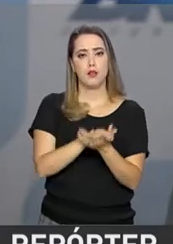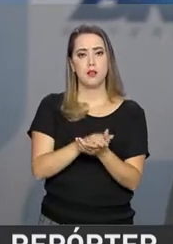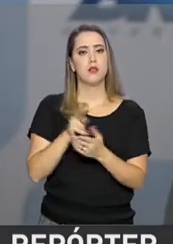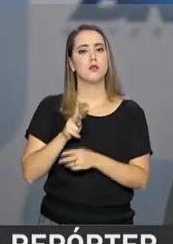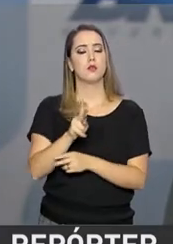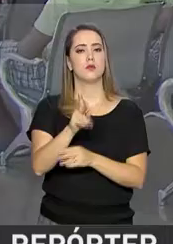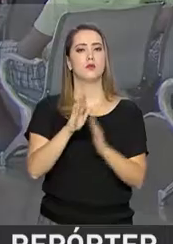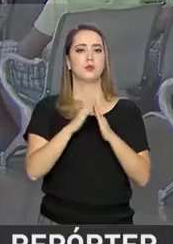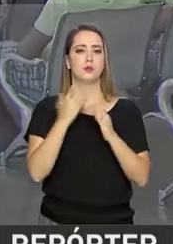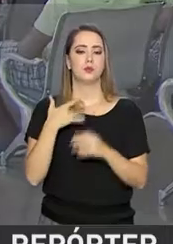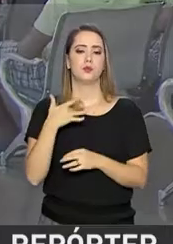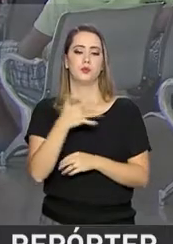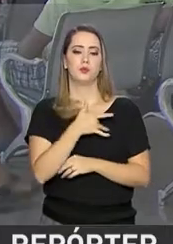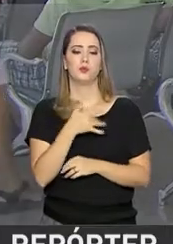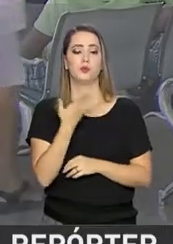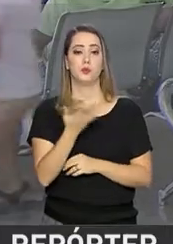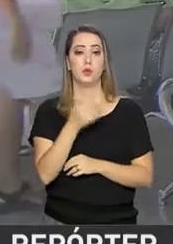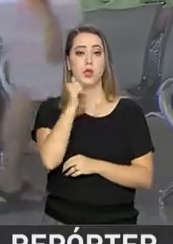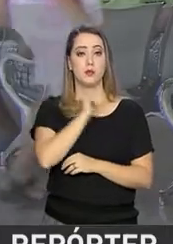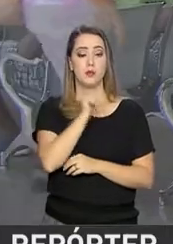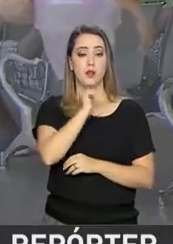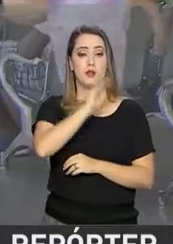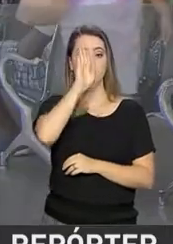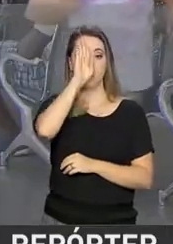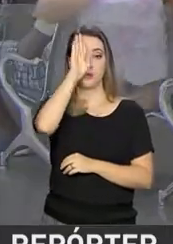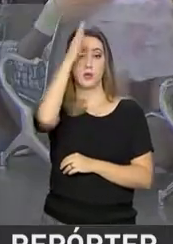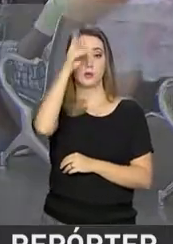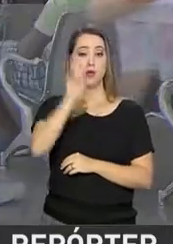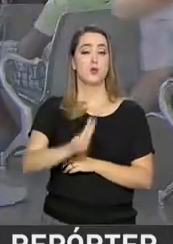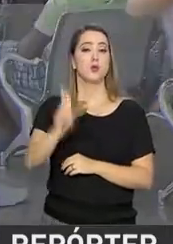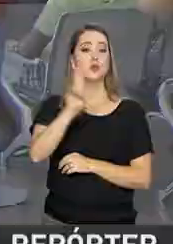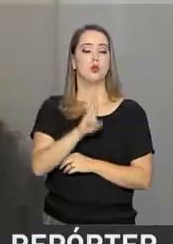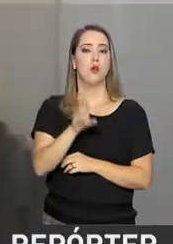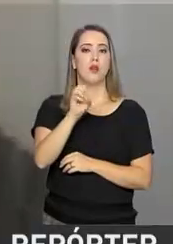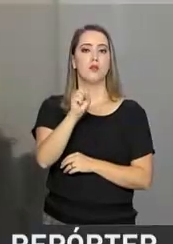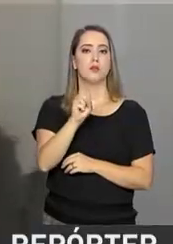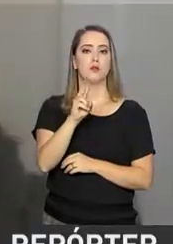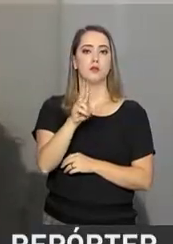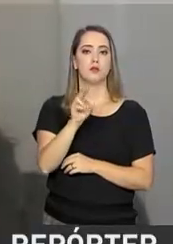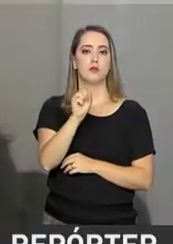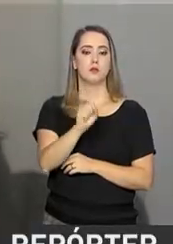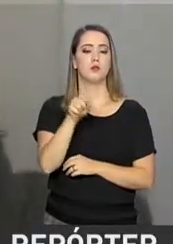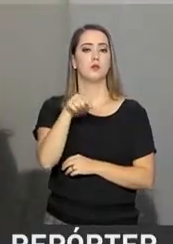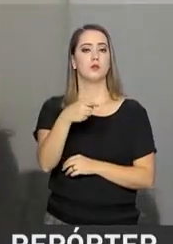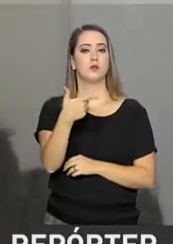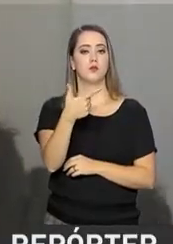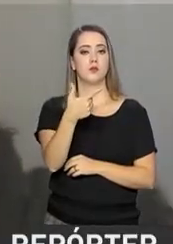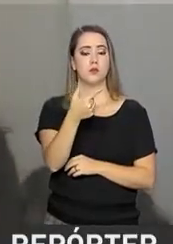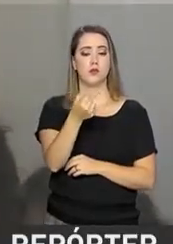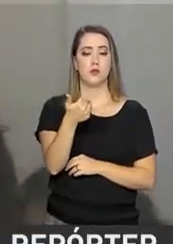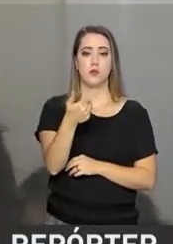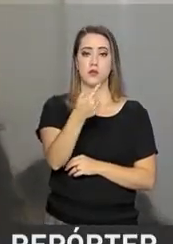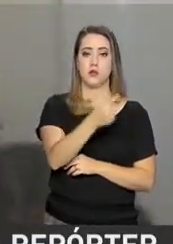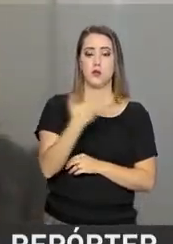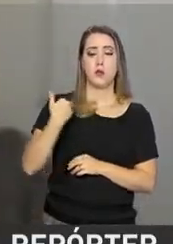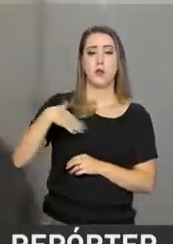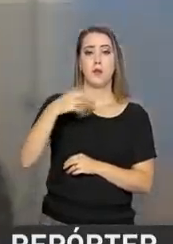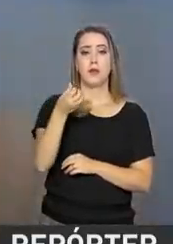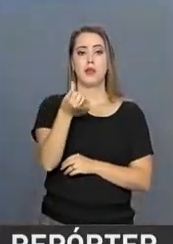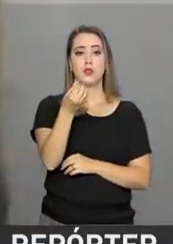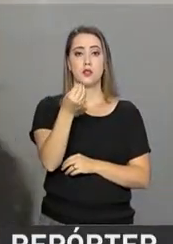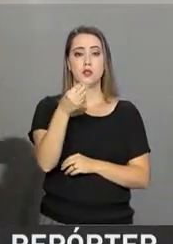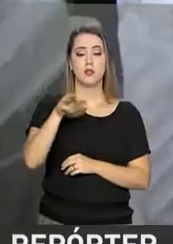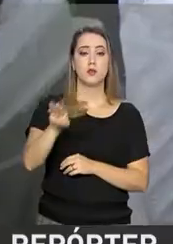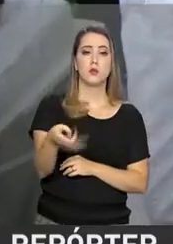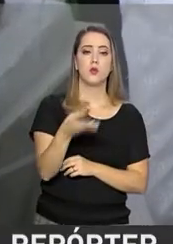unidades de atendimento às mulheres são as principais usuárias do sus em 2017 foram mais de 600 milhões